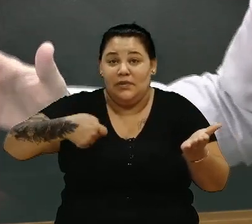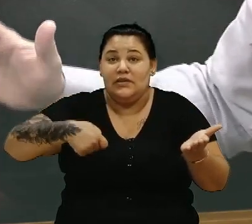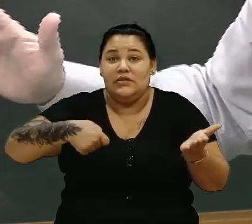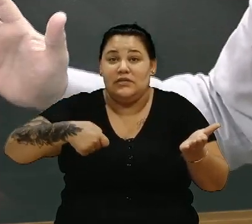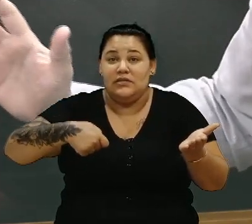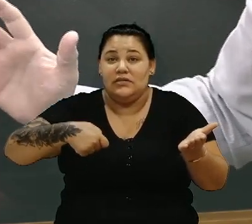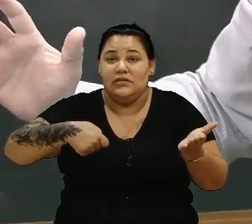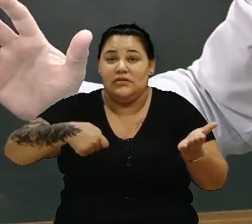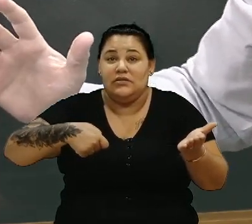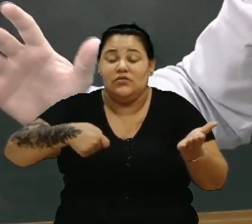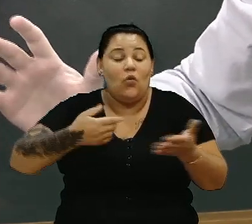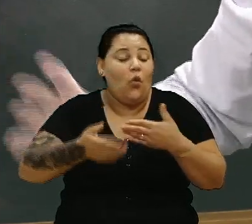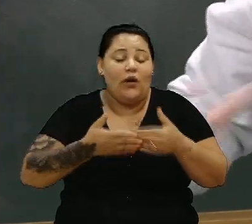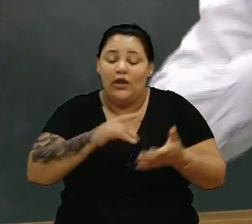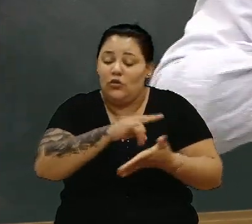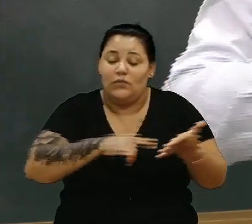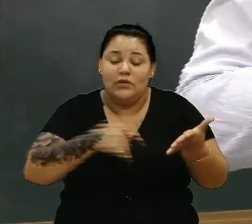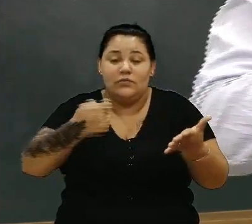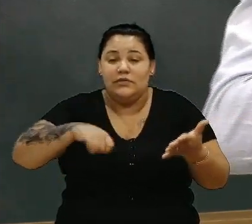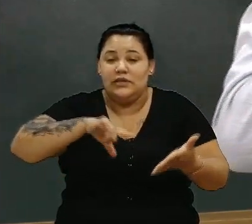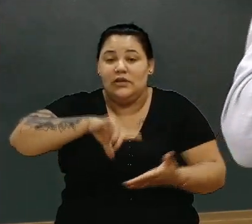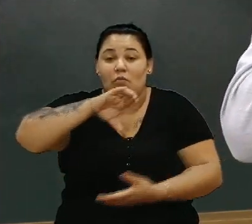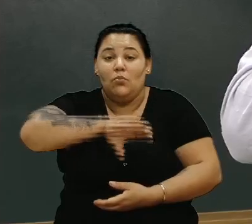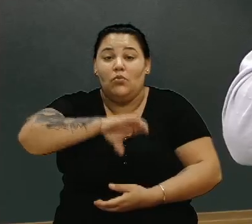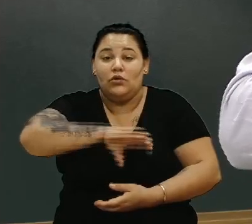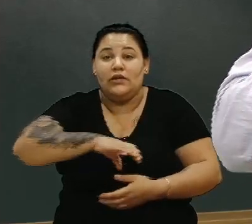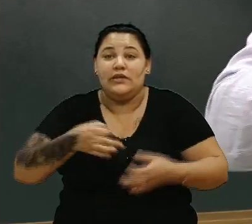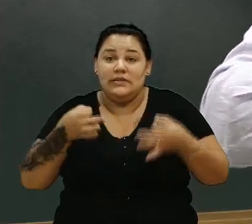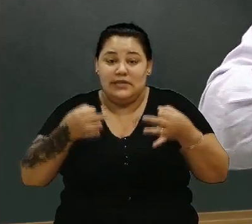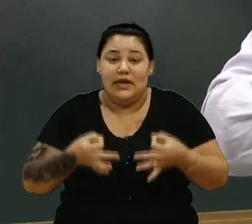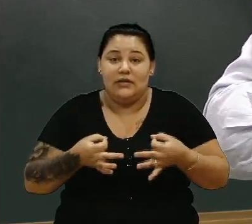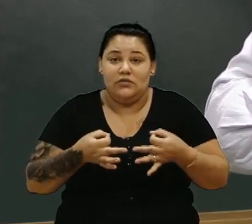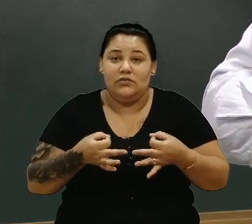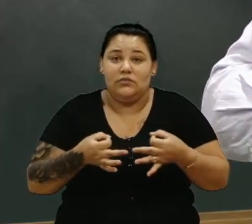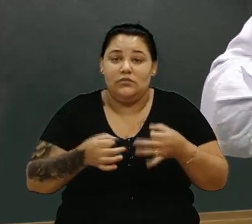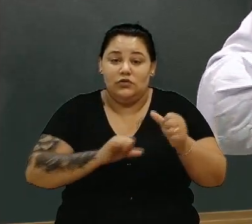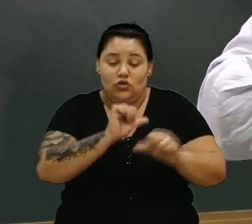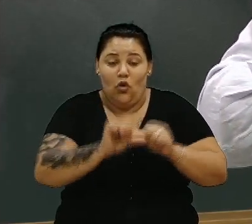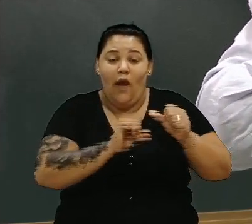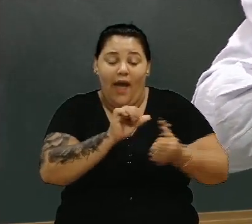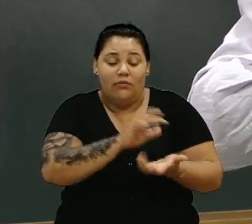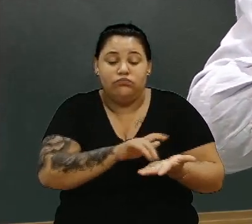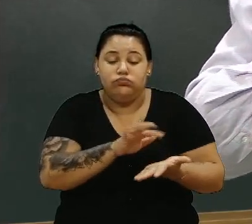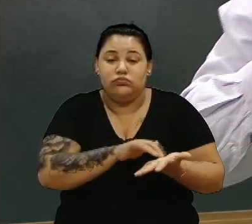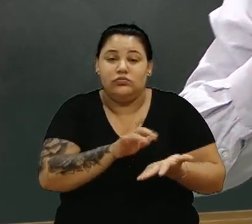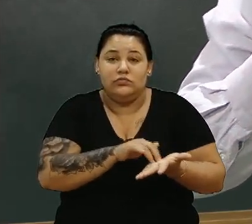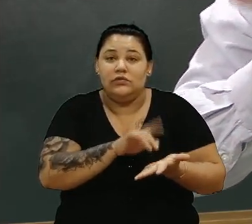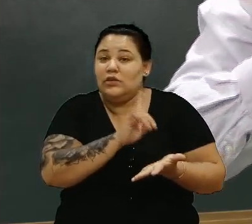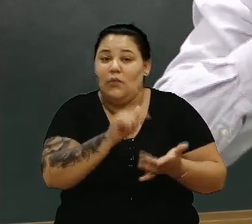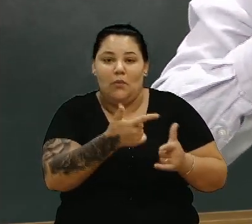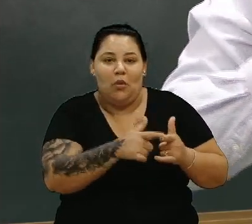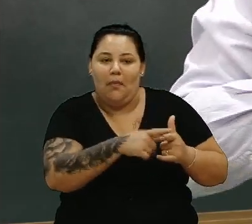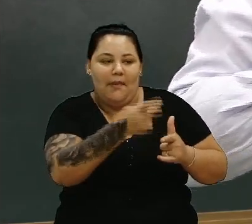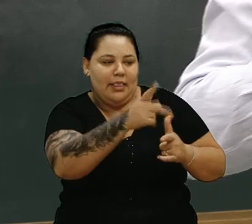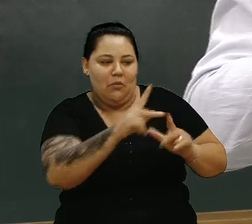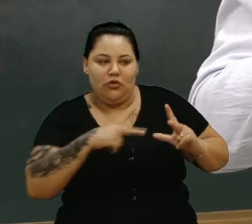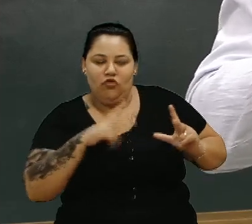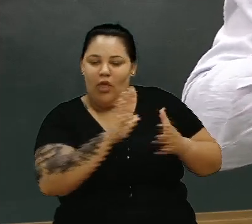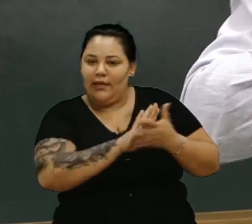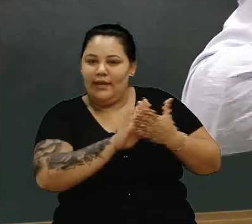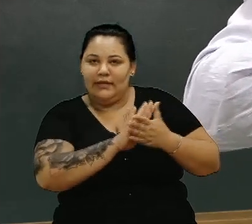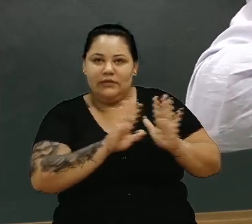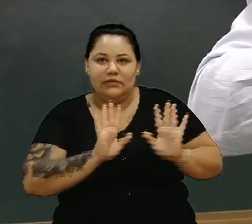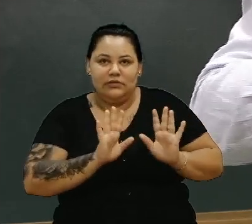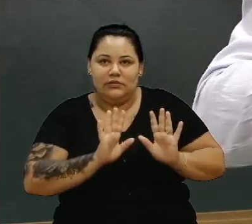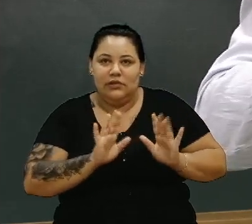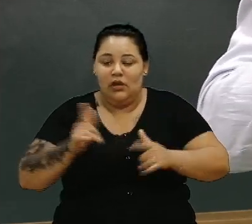de qualquer documento. Acho que sim, deveria haver uma alteração, até porque quem redigiu não é um problema com o senhor, não é um problema com ninguém, é um problema que eu